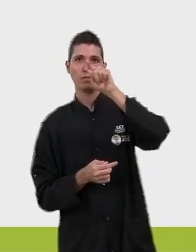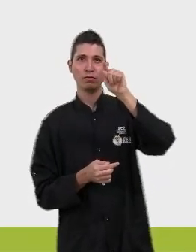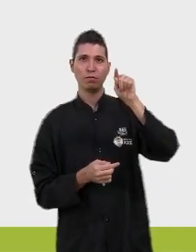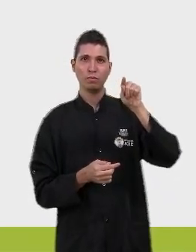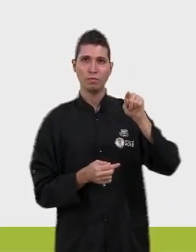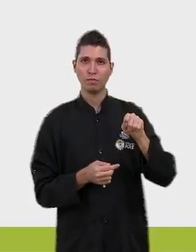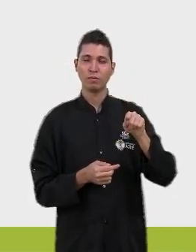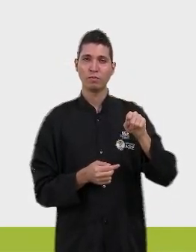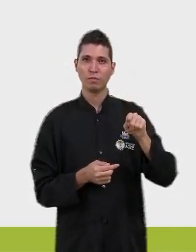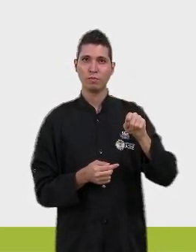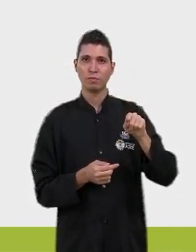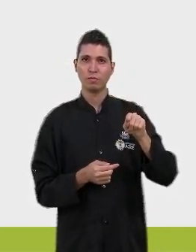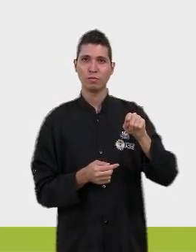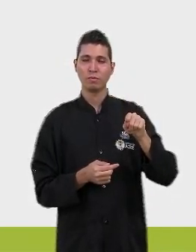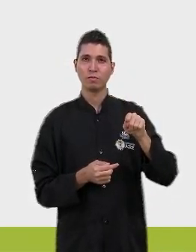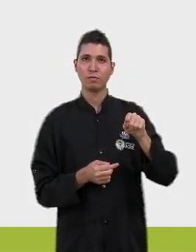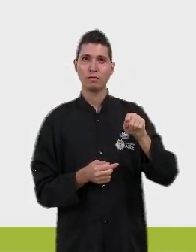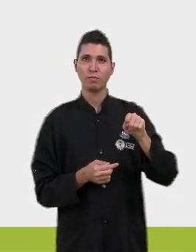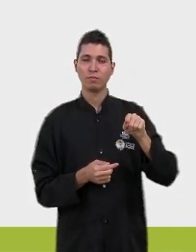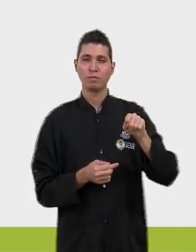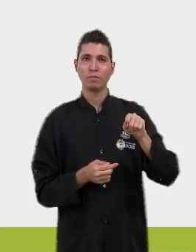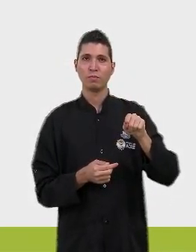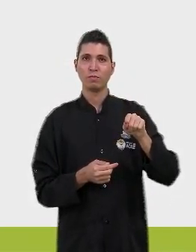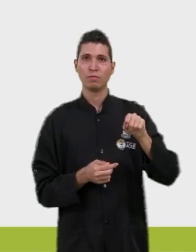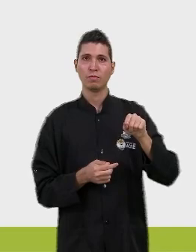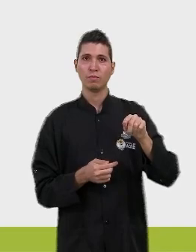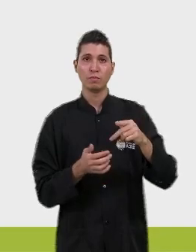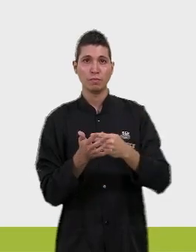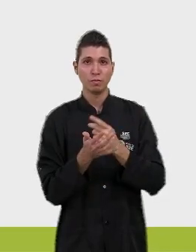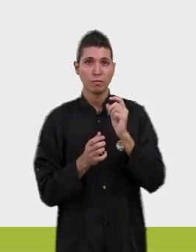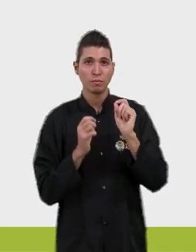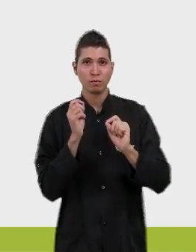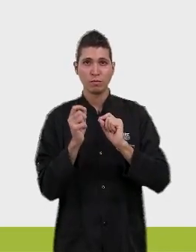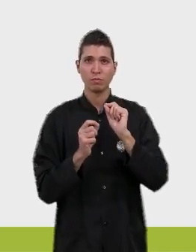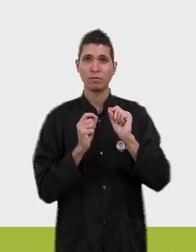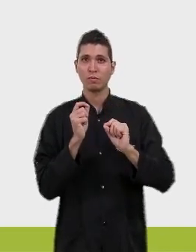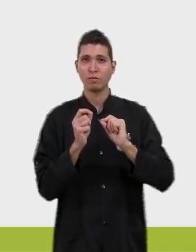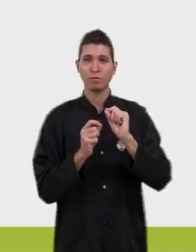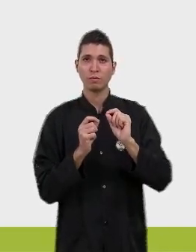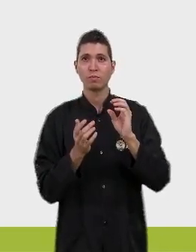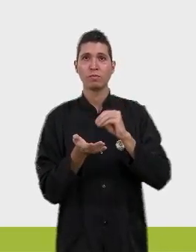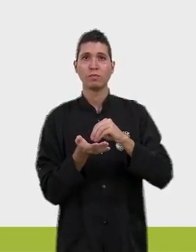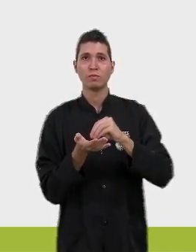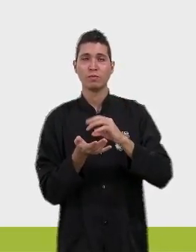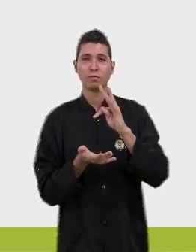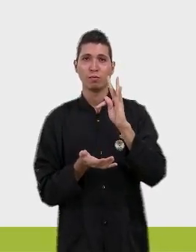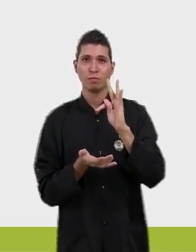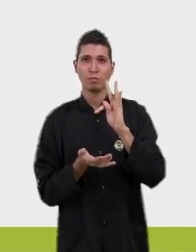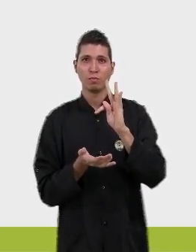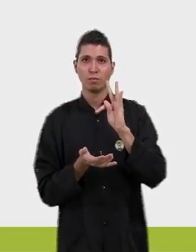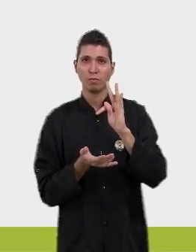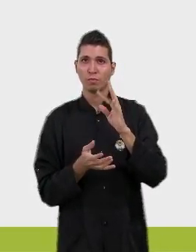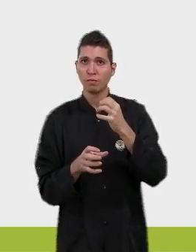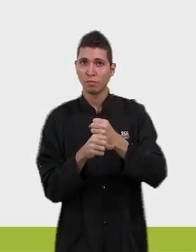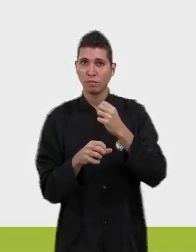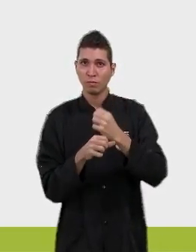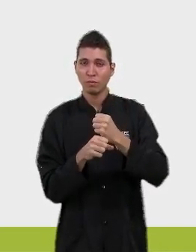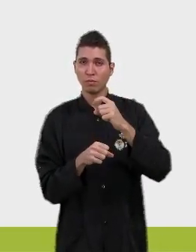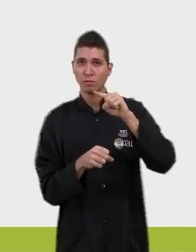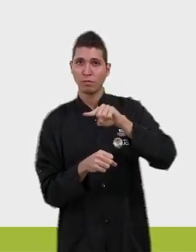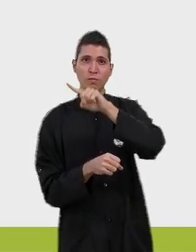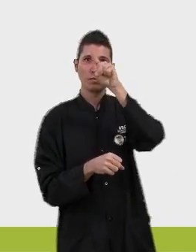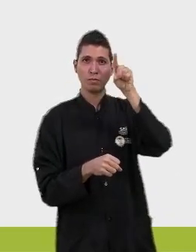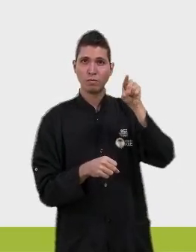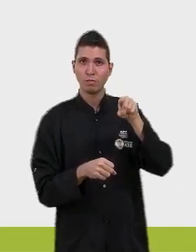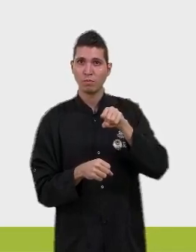ele falta T para completar uma volta completa, ou seja,